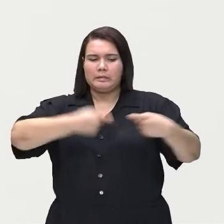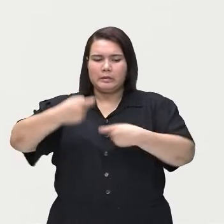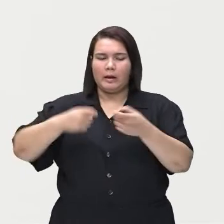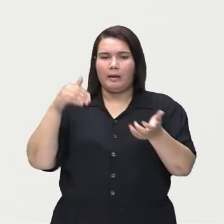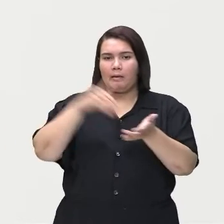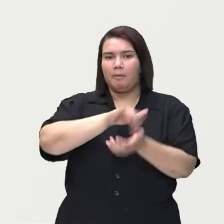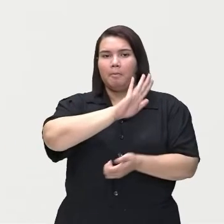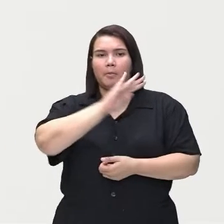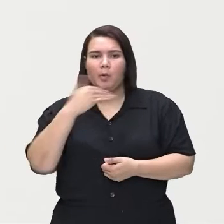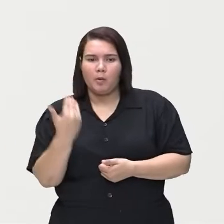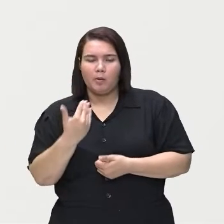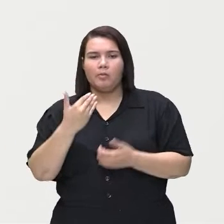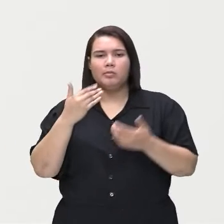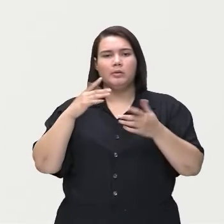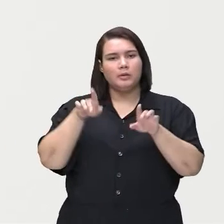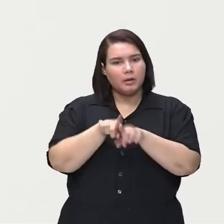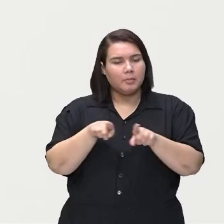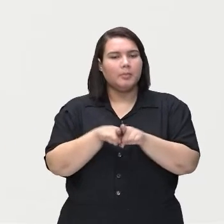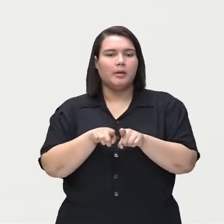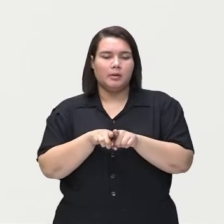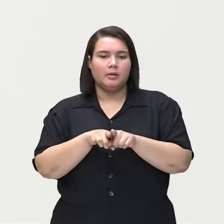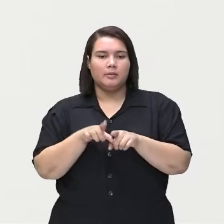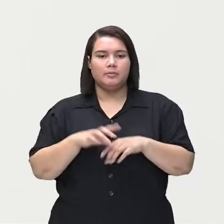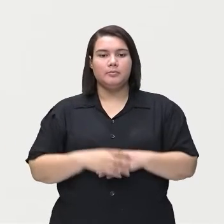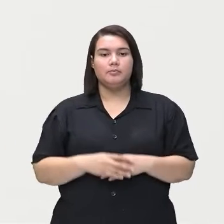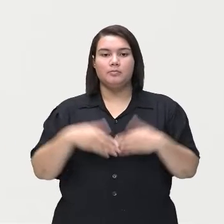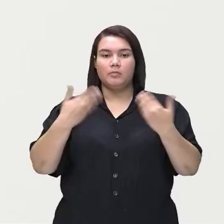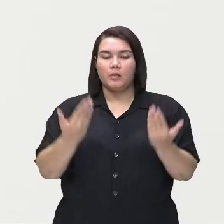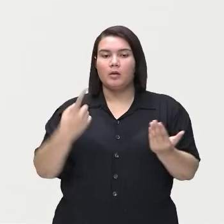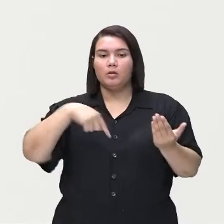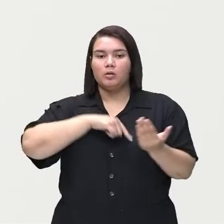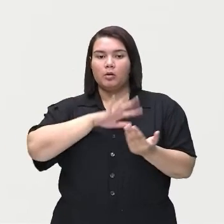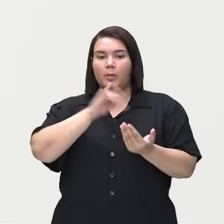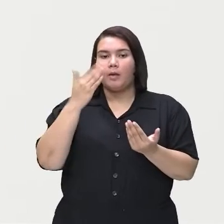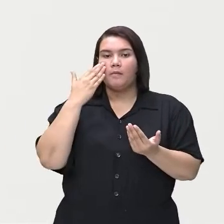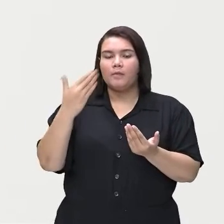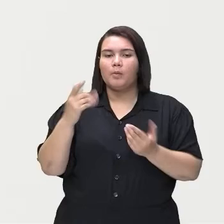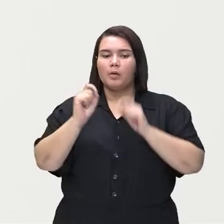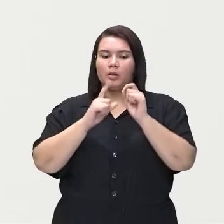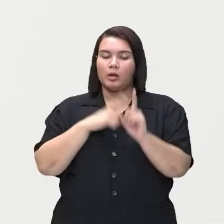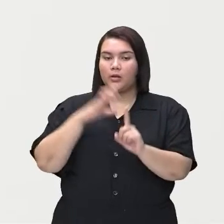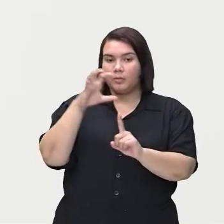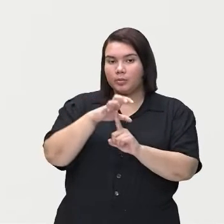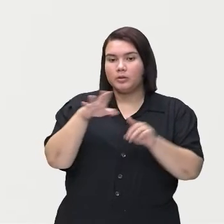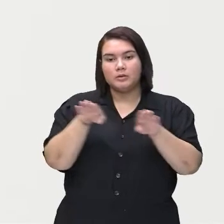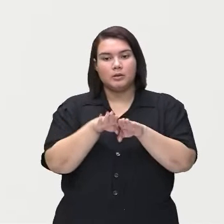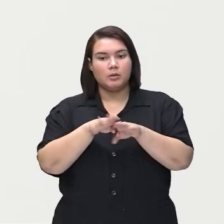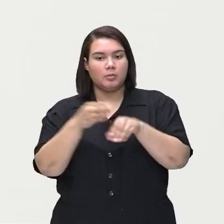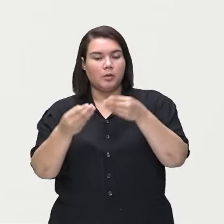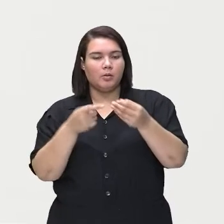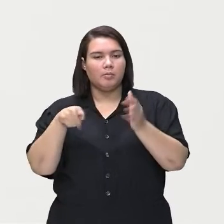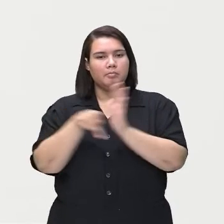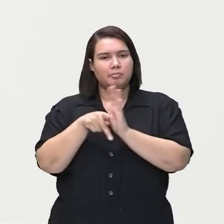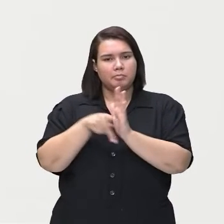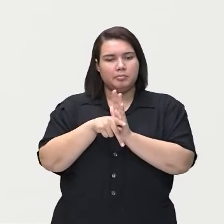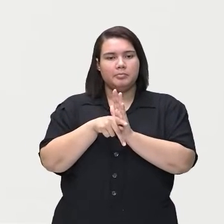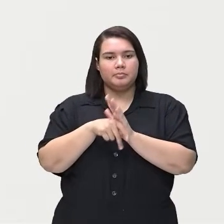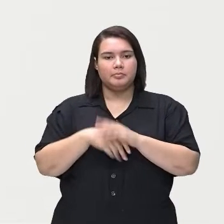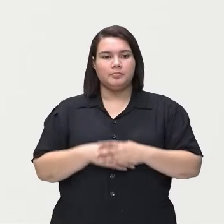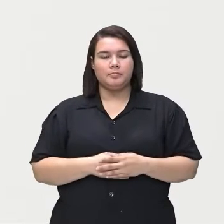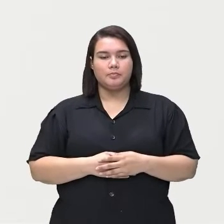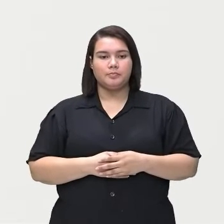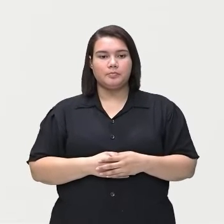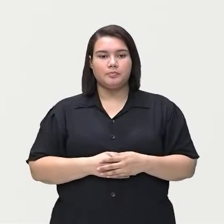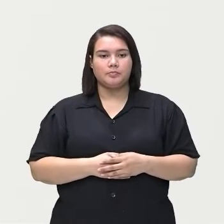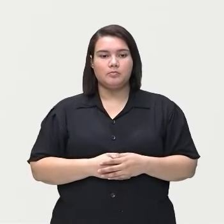do pão e circo. Enfim, a gente vai ver uma influência aí também nessa questão da diversão. Na arte,